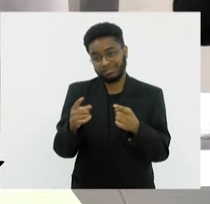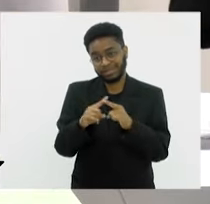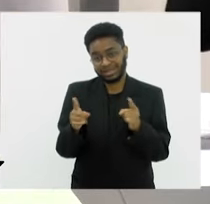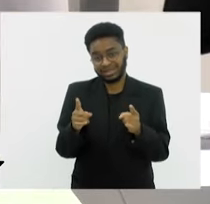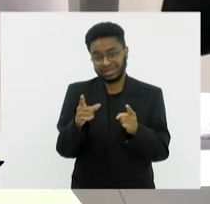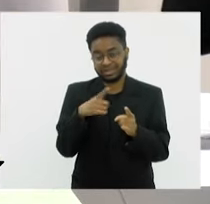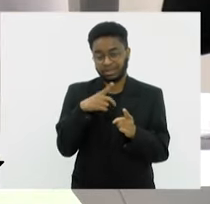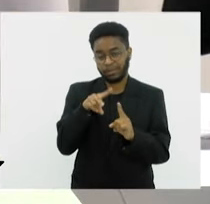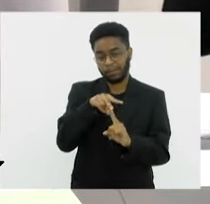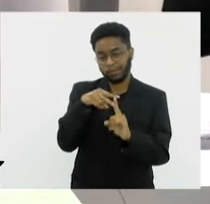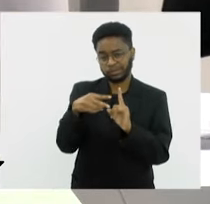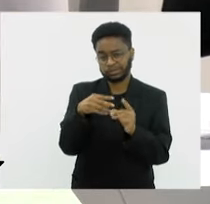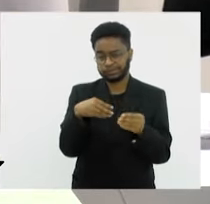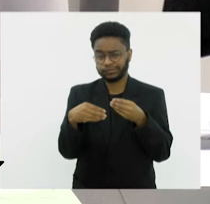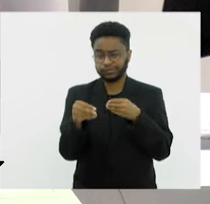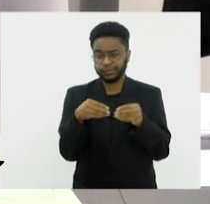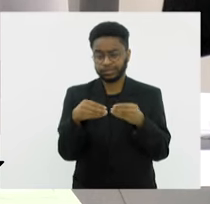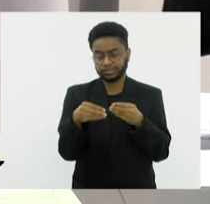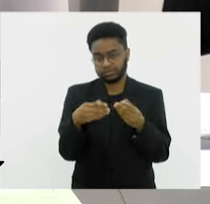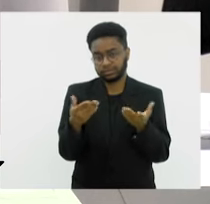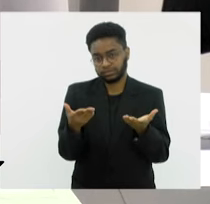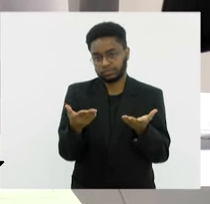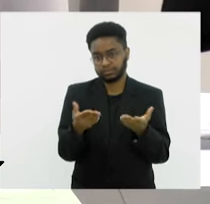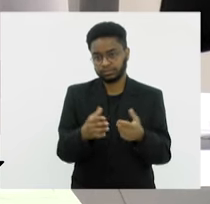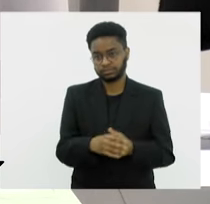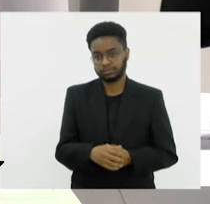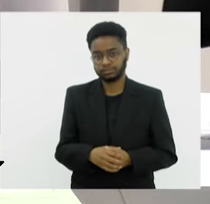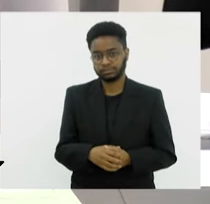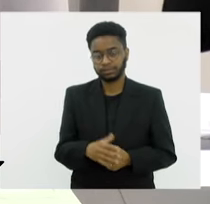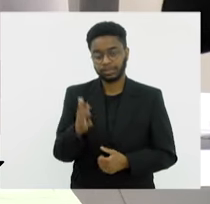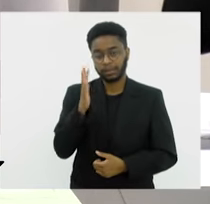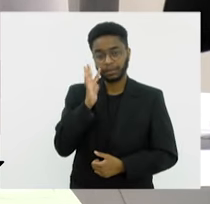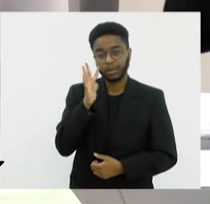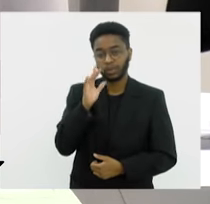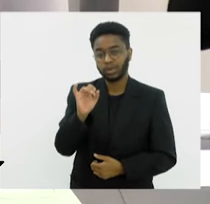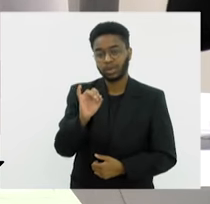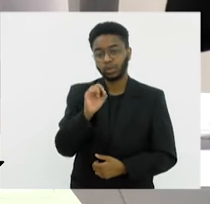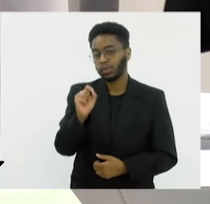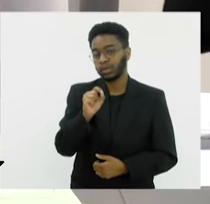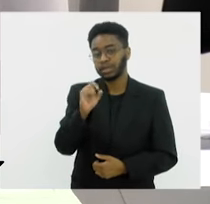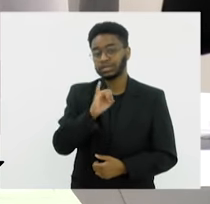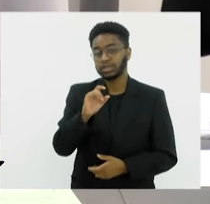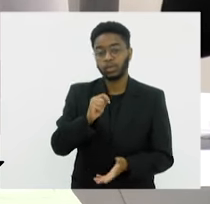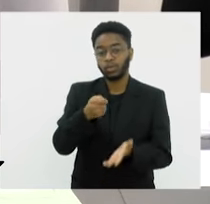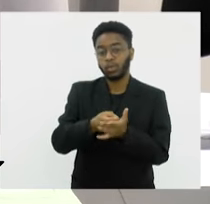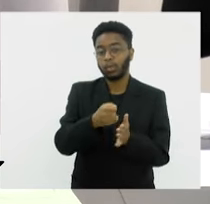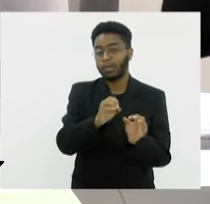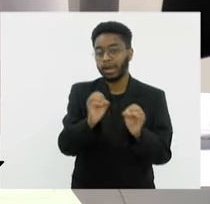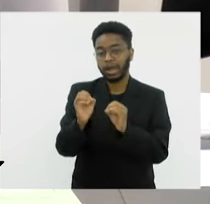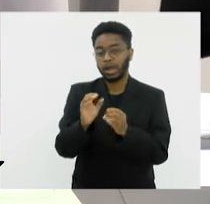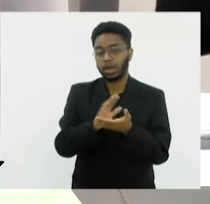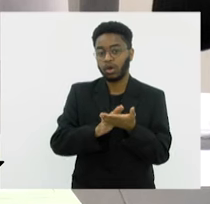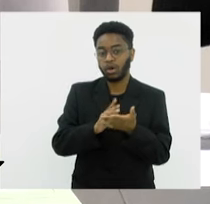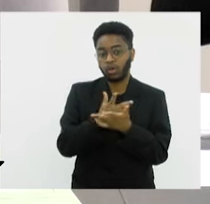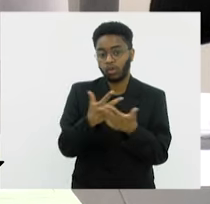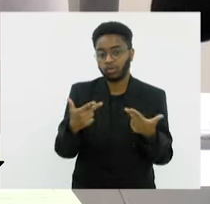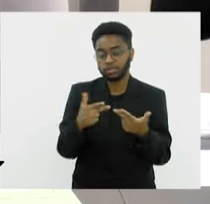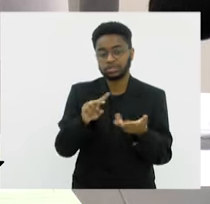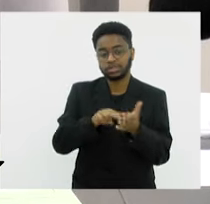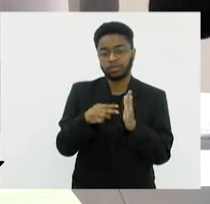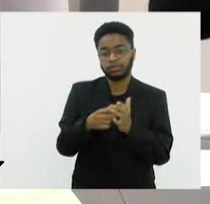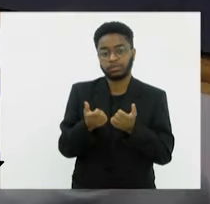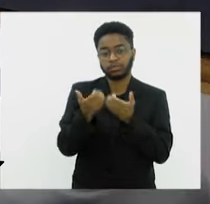mais flexibilizada nesse sentido, pressupondo que deixar de pagar algo seria auferir lucro. Passa a palavra ao deputado Luiz